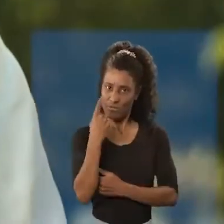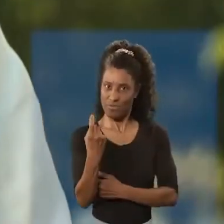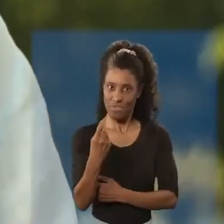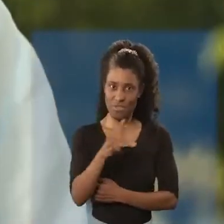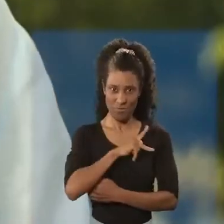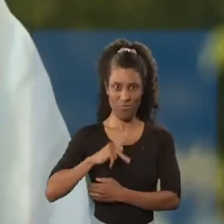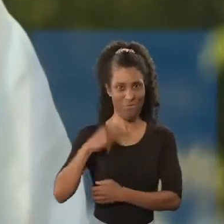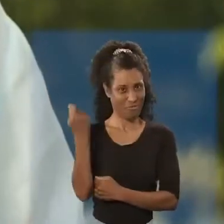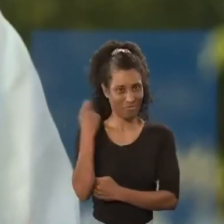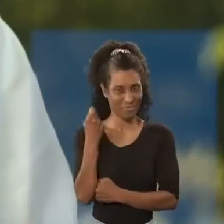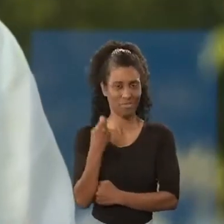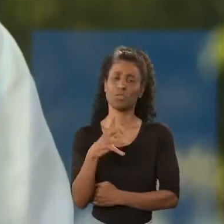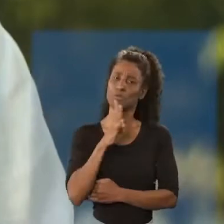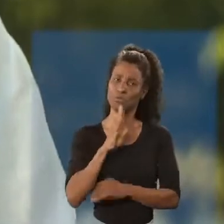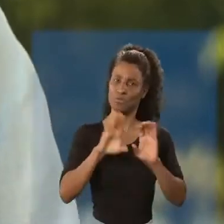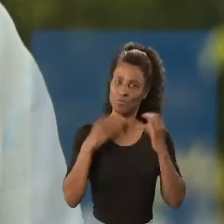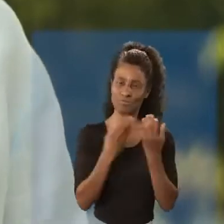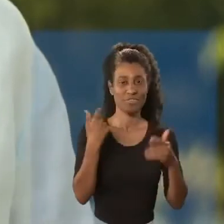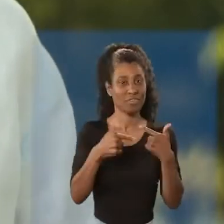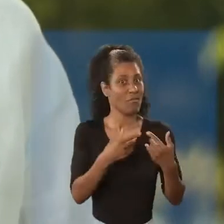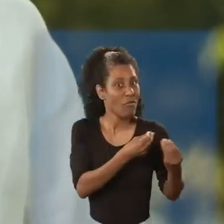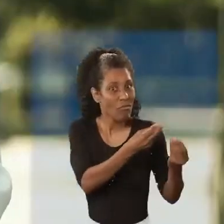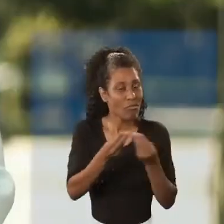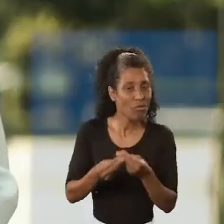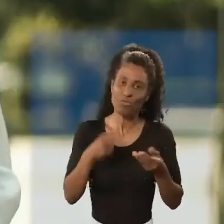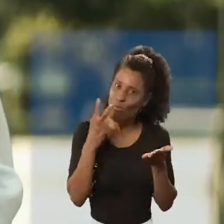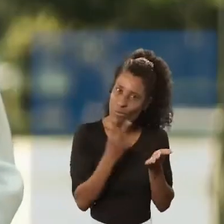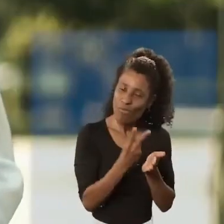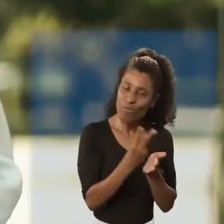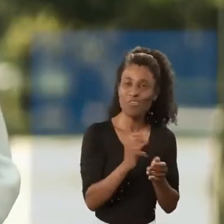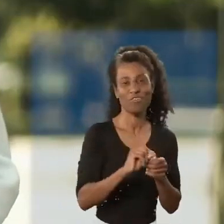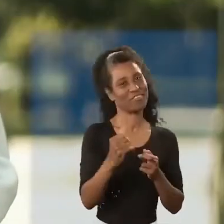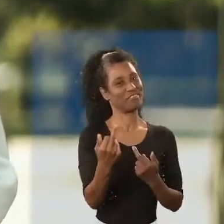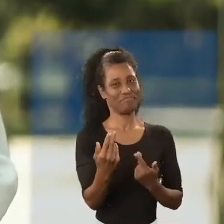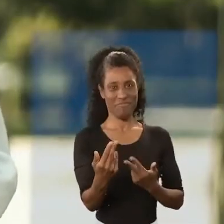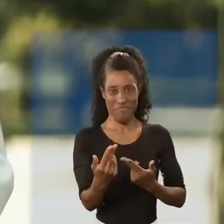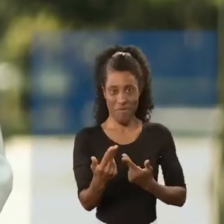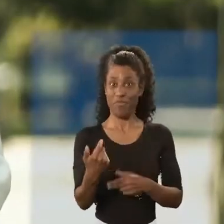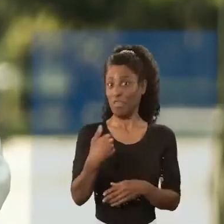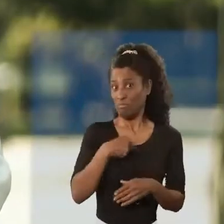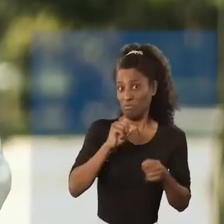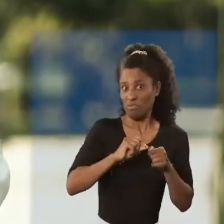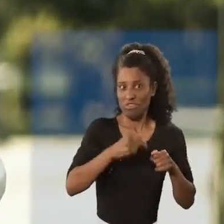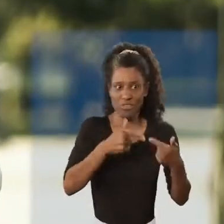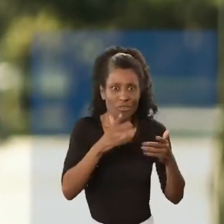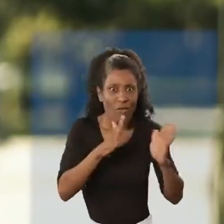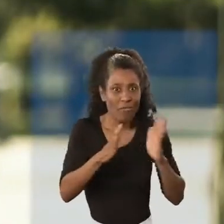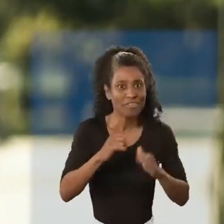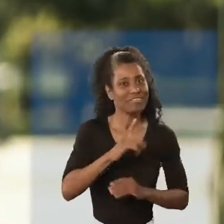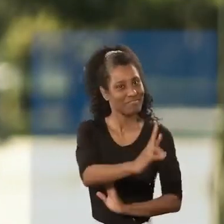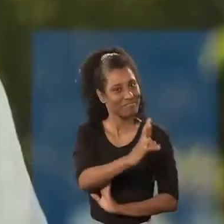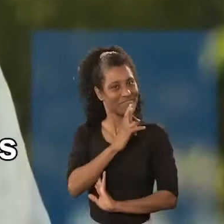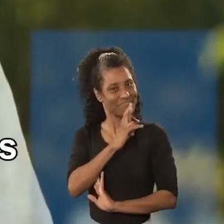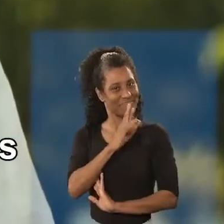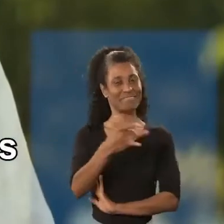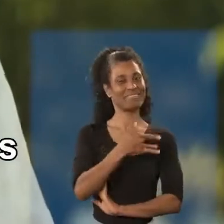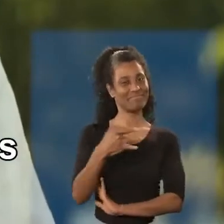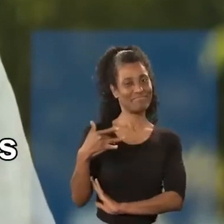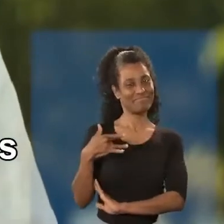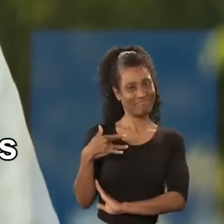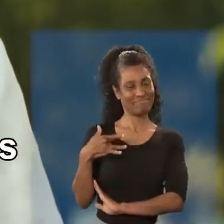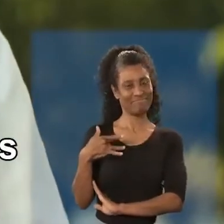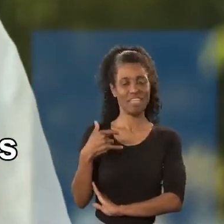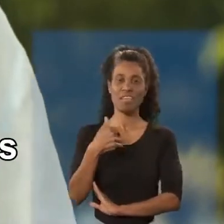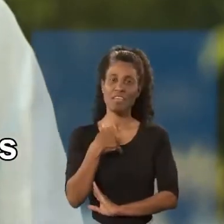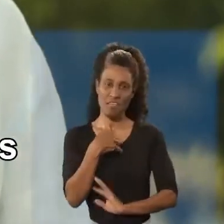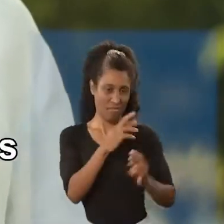lei que garante aos pacientes com câncer o tratamento com remédio de uso oral, pago pelos planos de saúde, e fui a